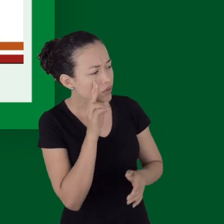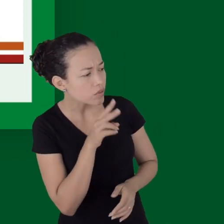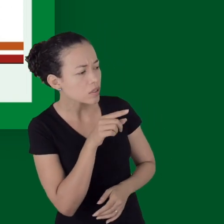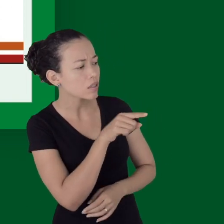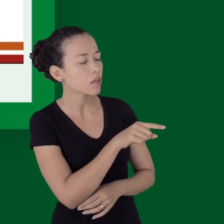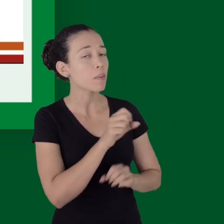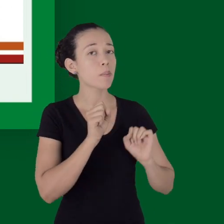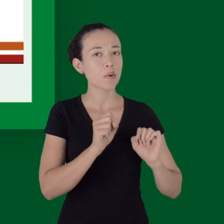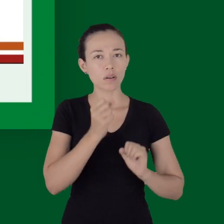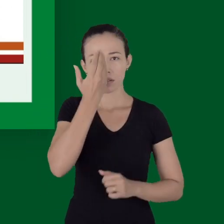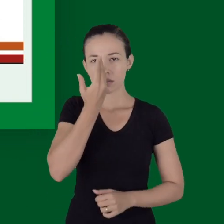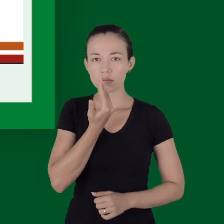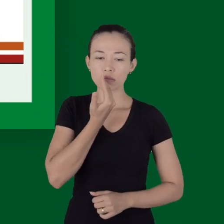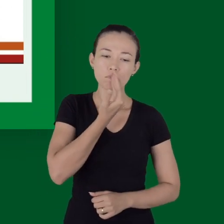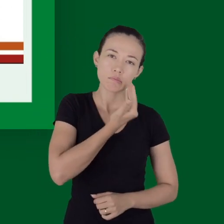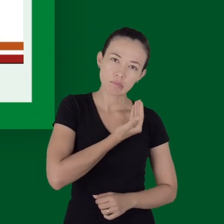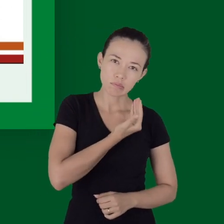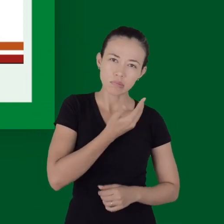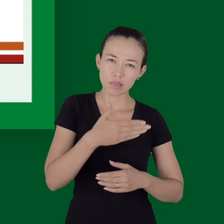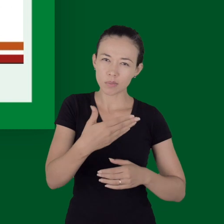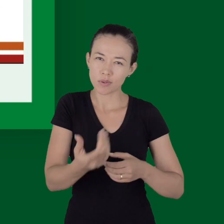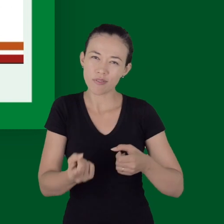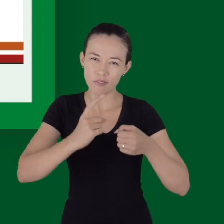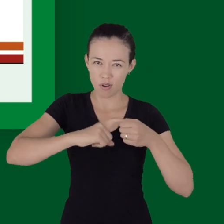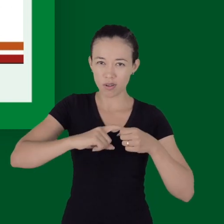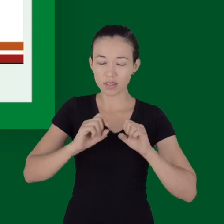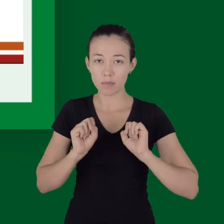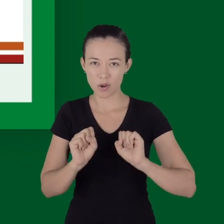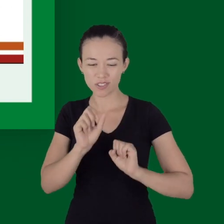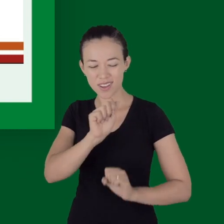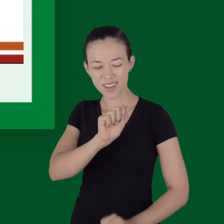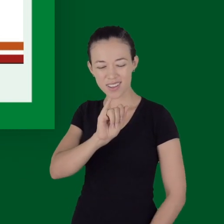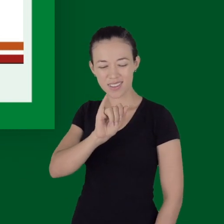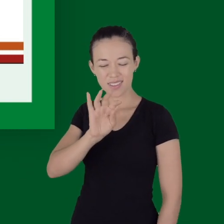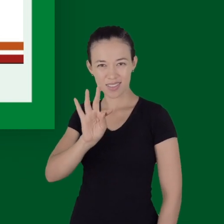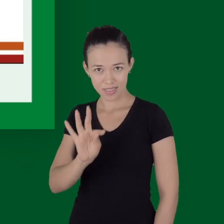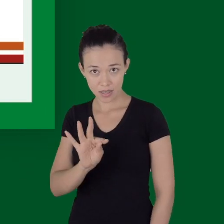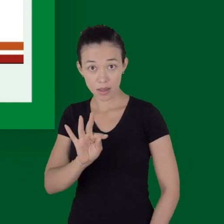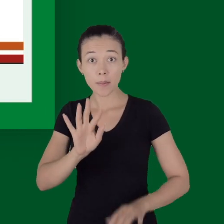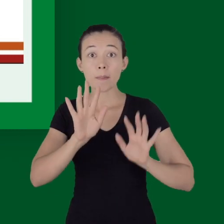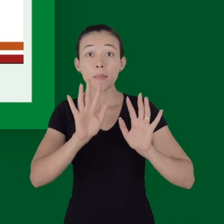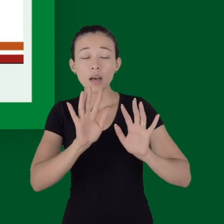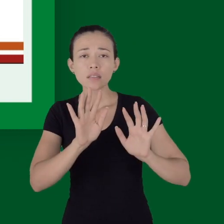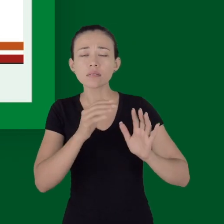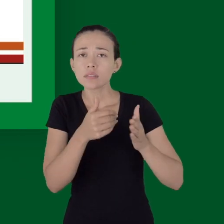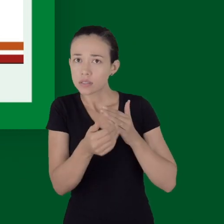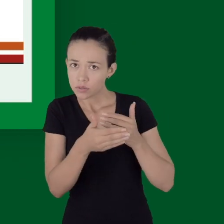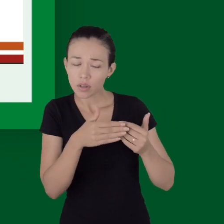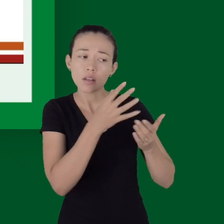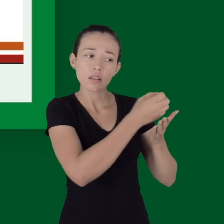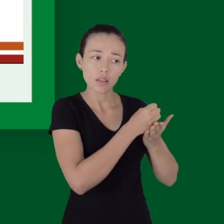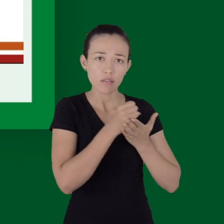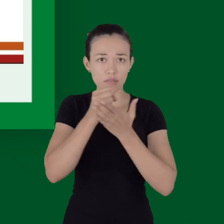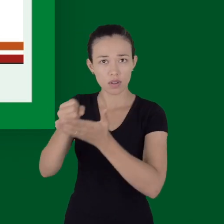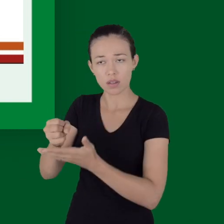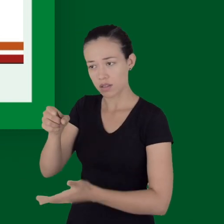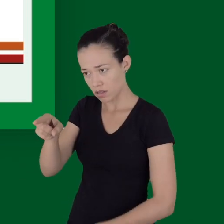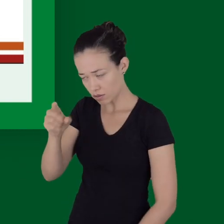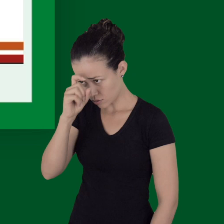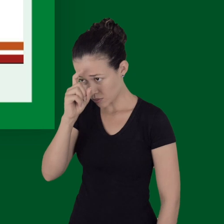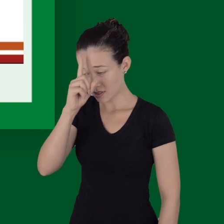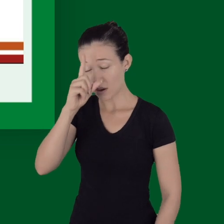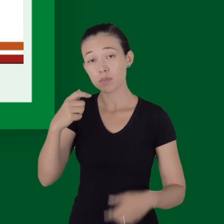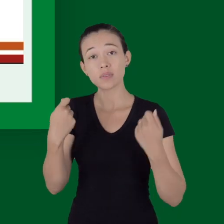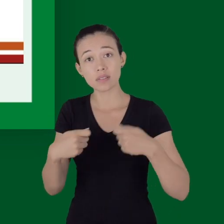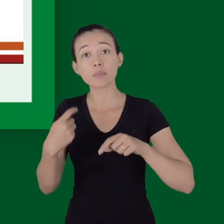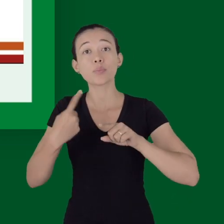a mais de 10% de evoluir para um AVC em 30 dias. Então, tem que encaminhar. Essa aqui é a portaria de linha de cuidados do